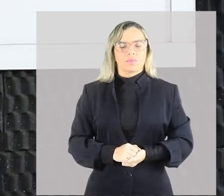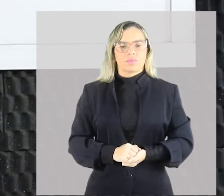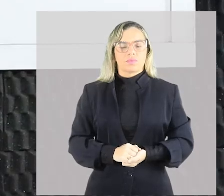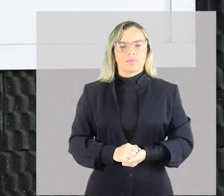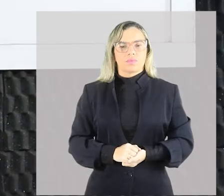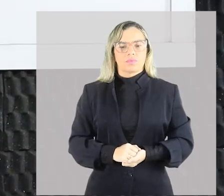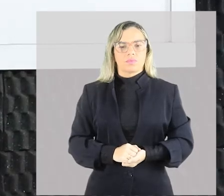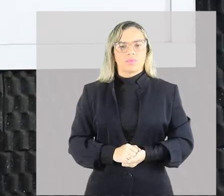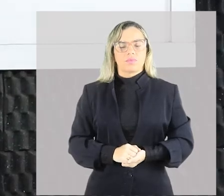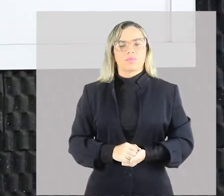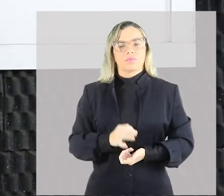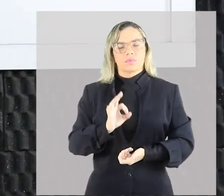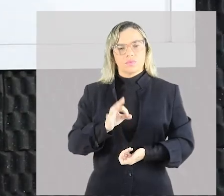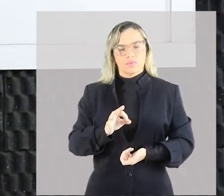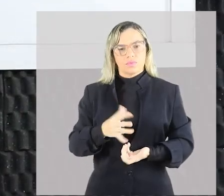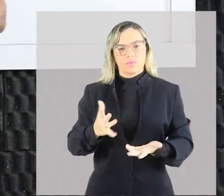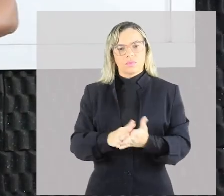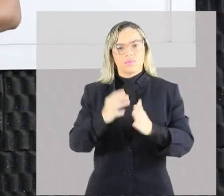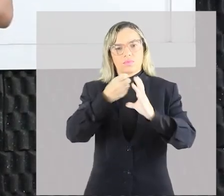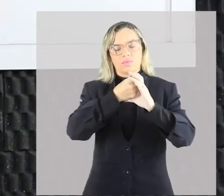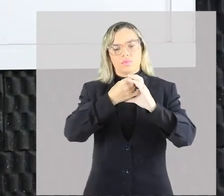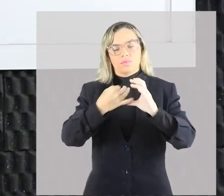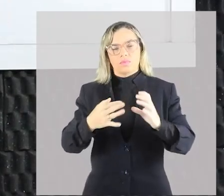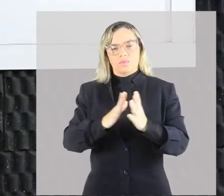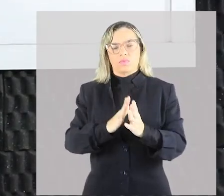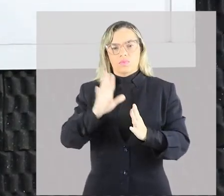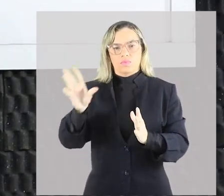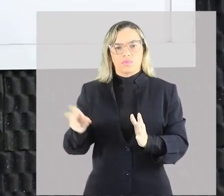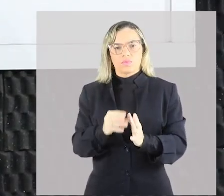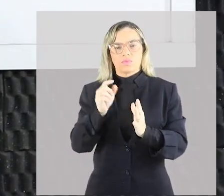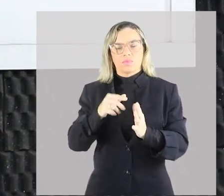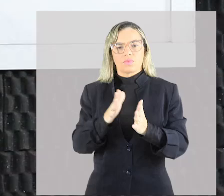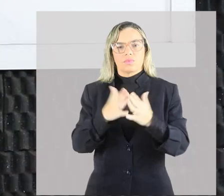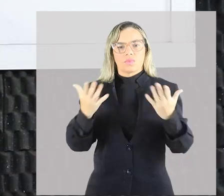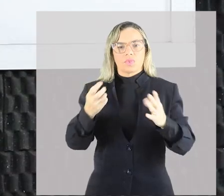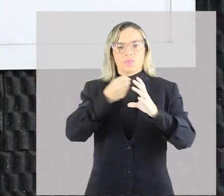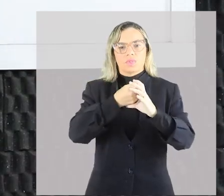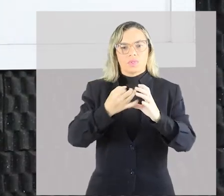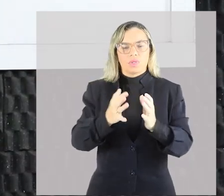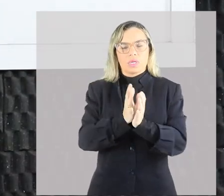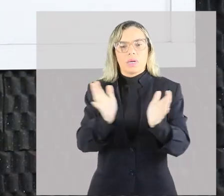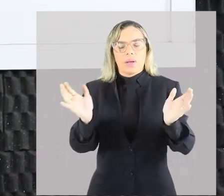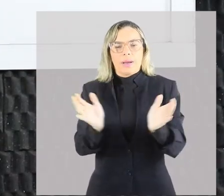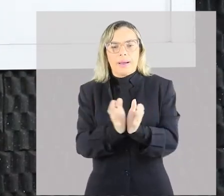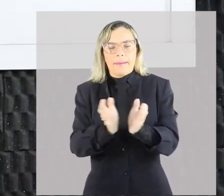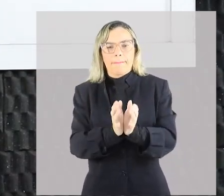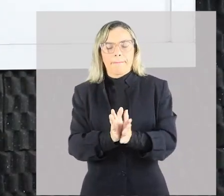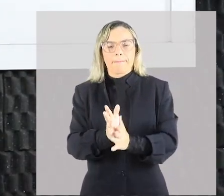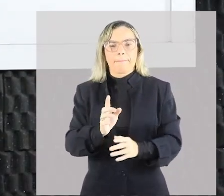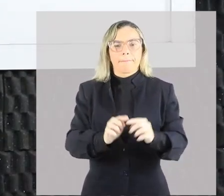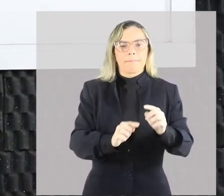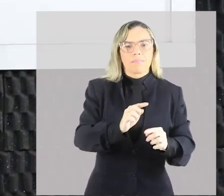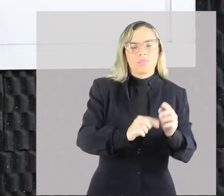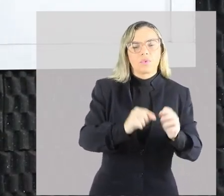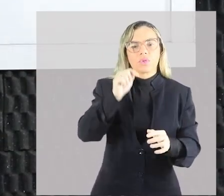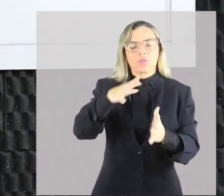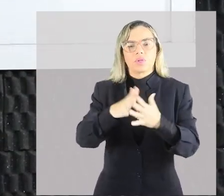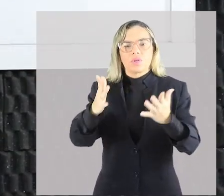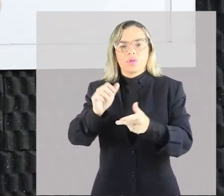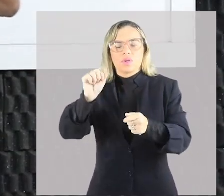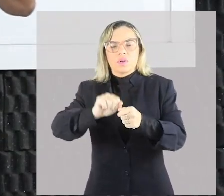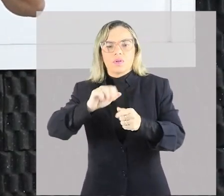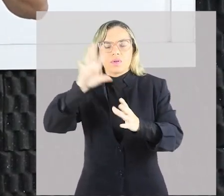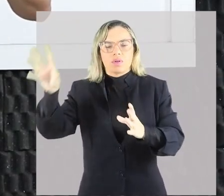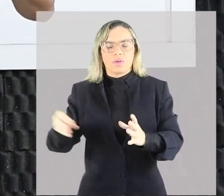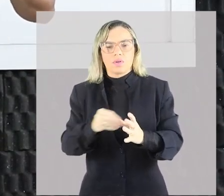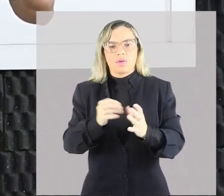Maranhão. Tá? Você deu uma característica que agrega, porque quando você forma um conjunto, esses objetos que fazem parte desse conjunto têm